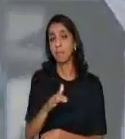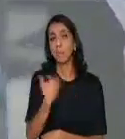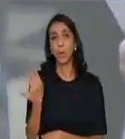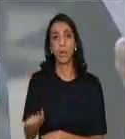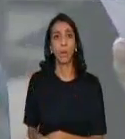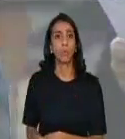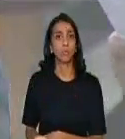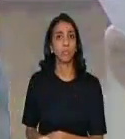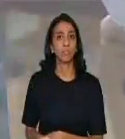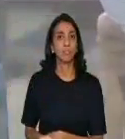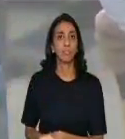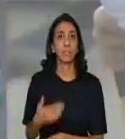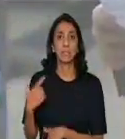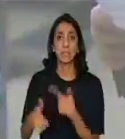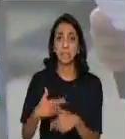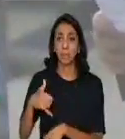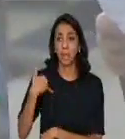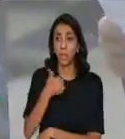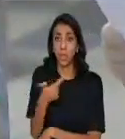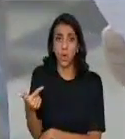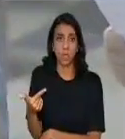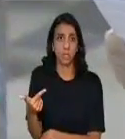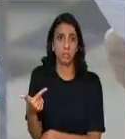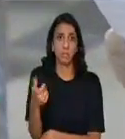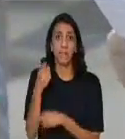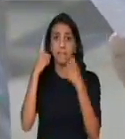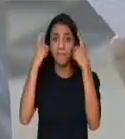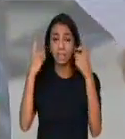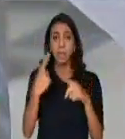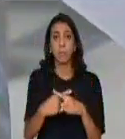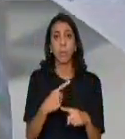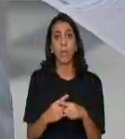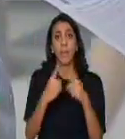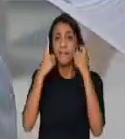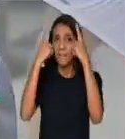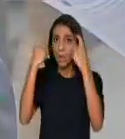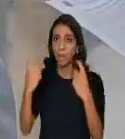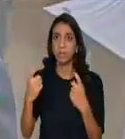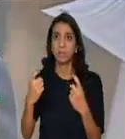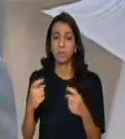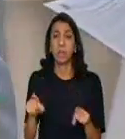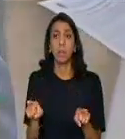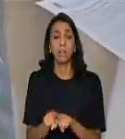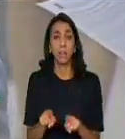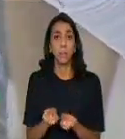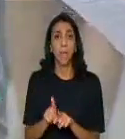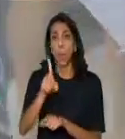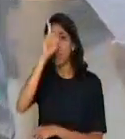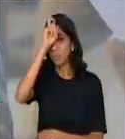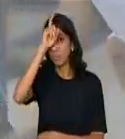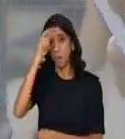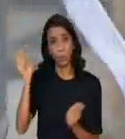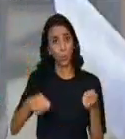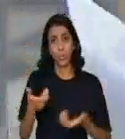ainda desde criança, vítima da violência e vítima da inação do Estado, infelizmente. Minha solidariedade.